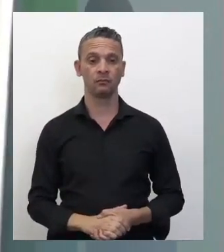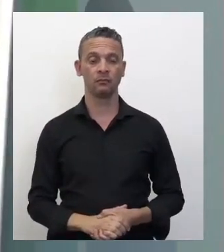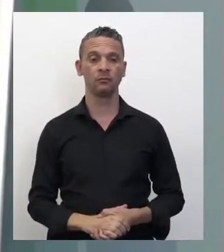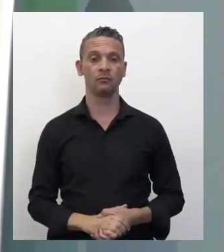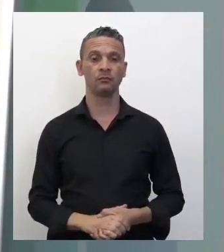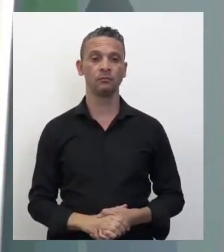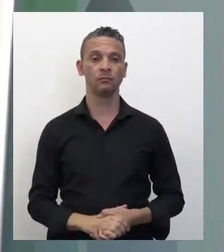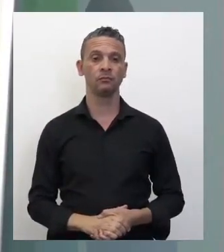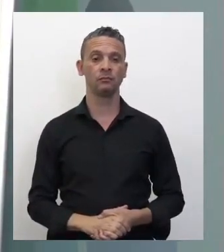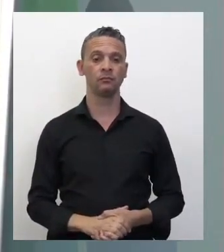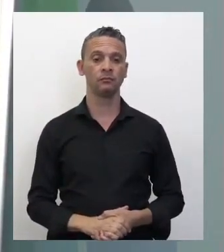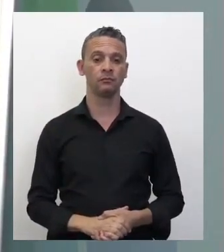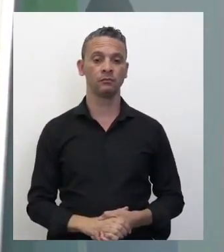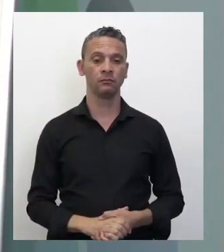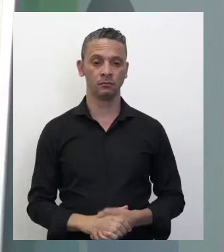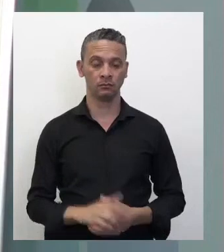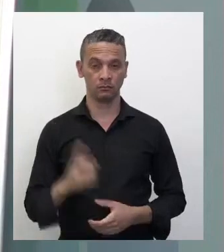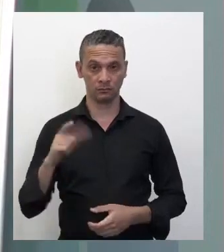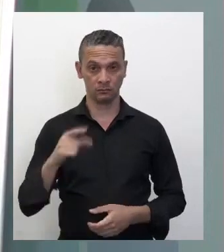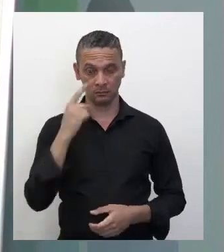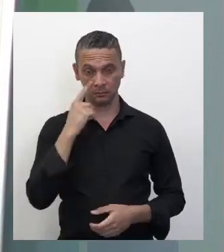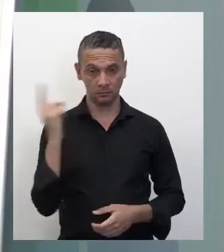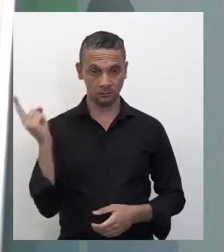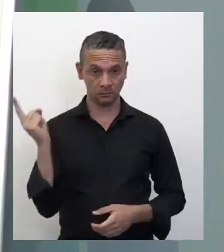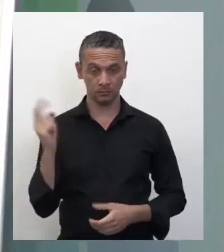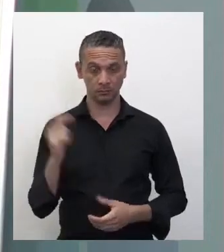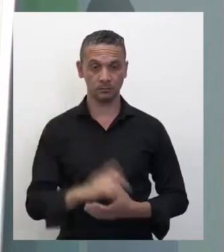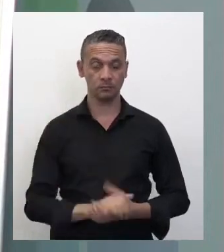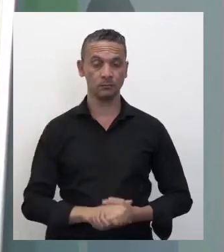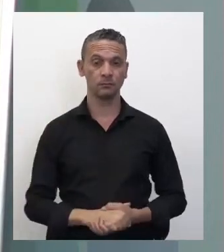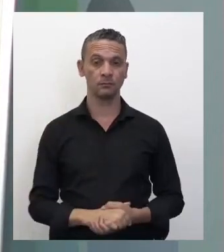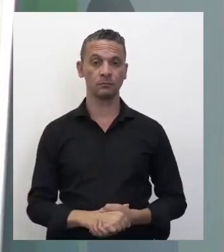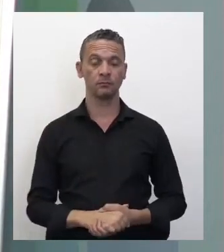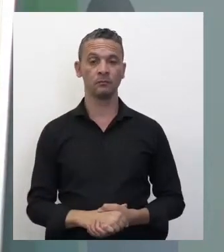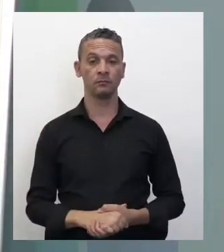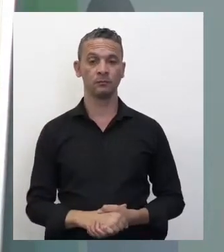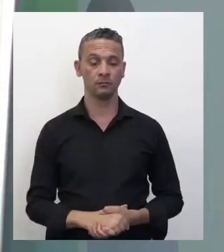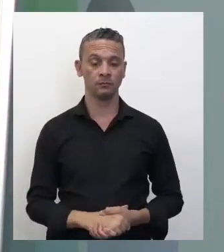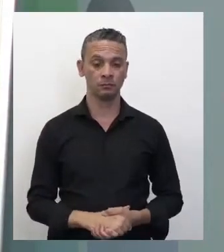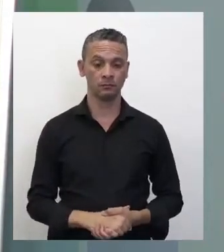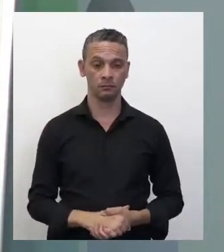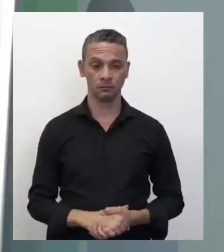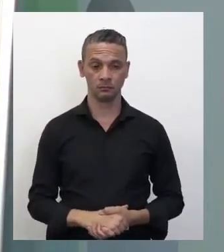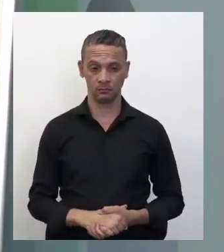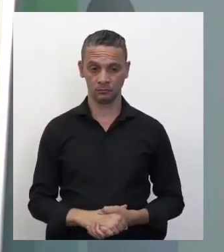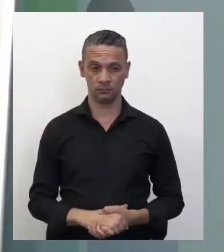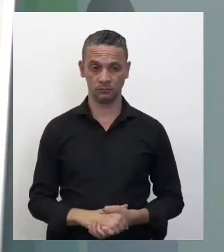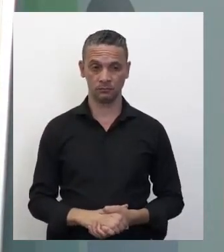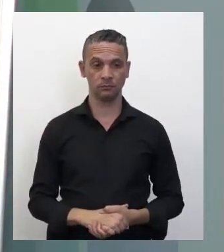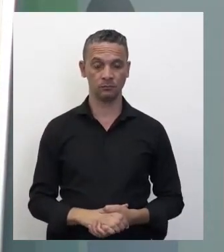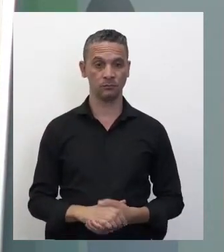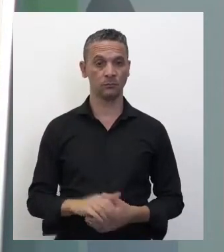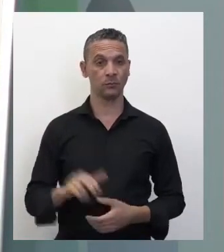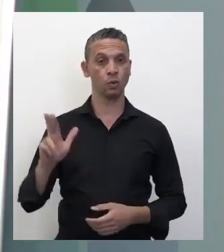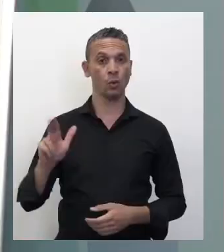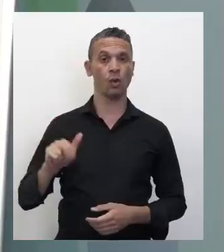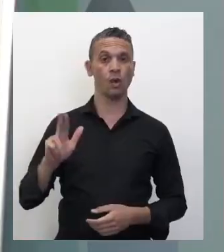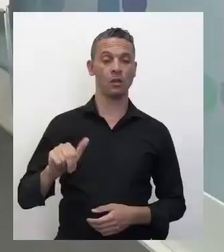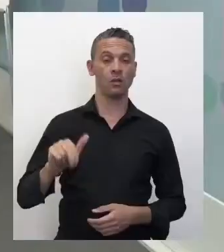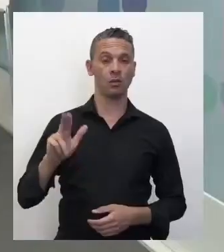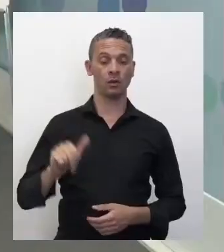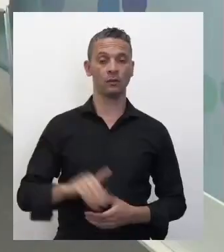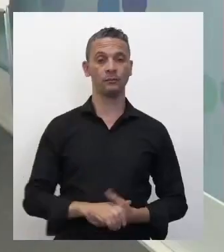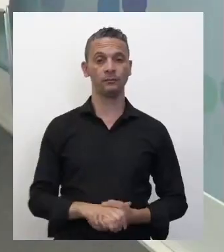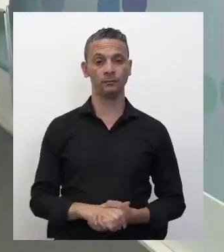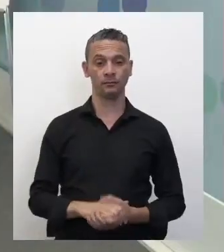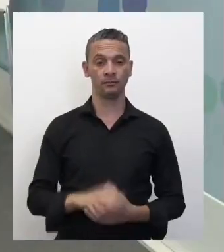e de novo aparece o never. Tudo bem? Que é o nosso nunca. E sempre lembrar que o